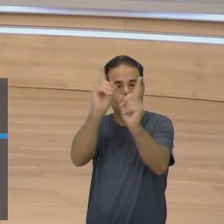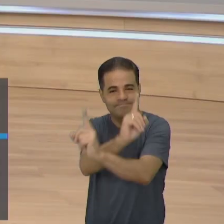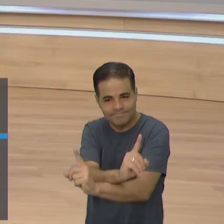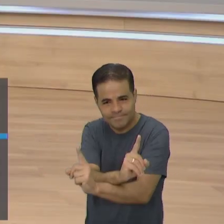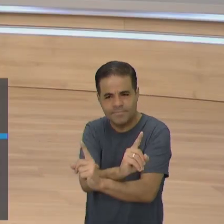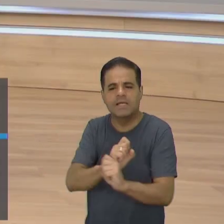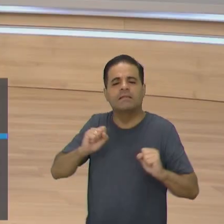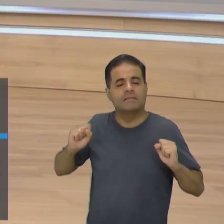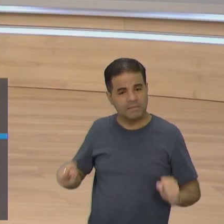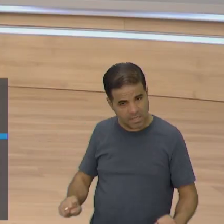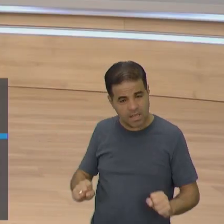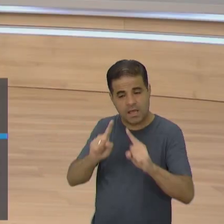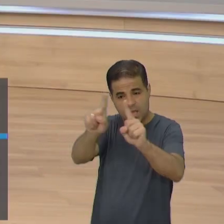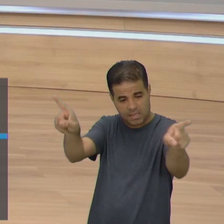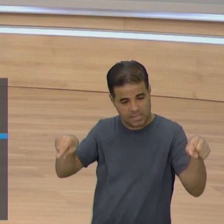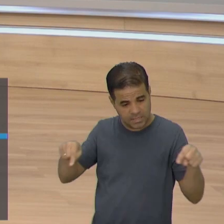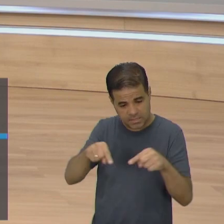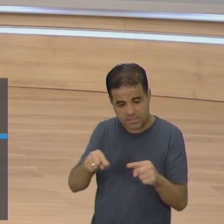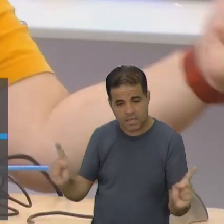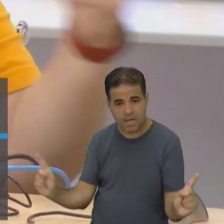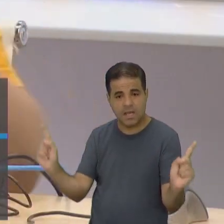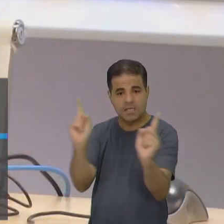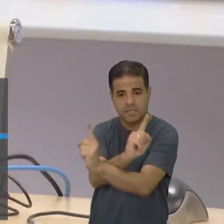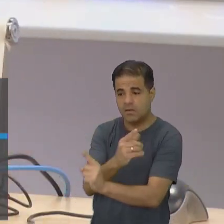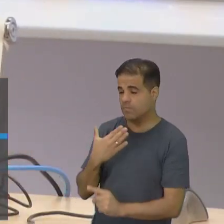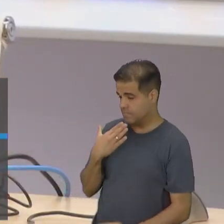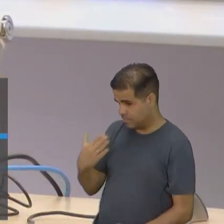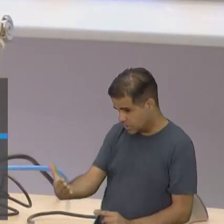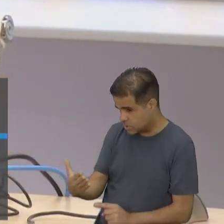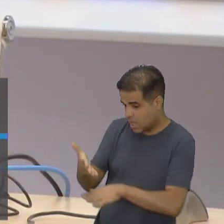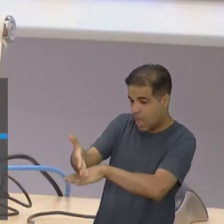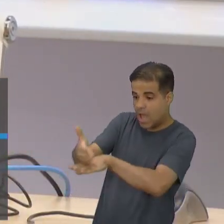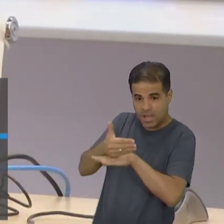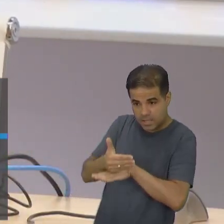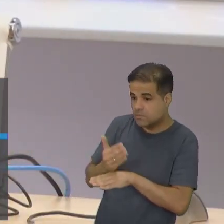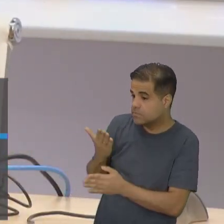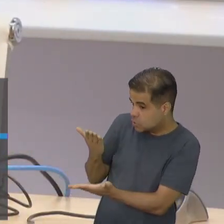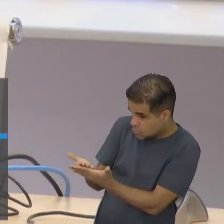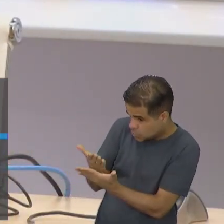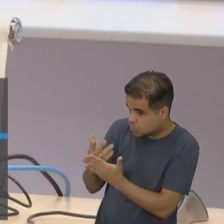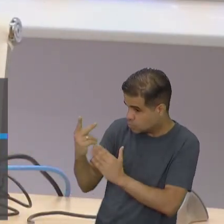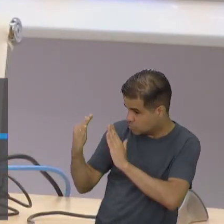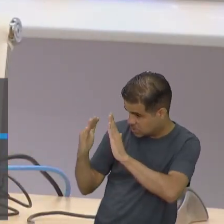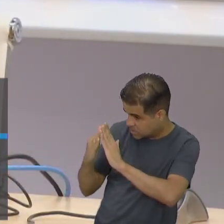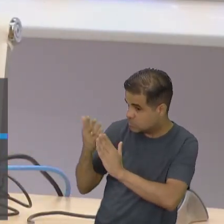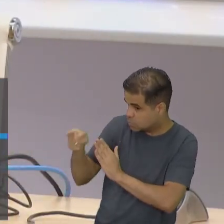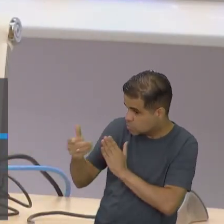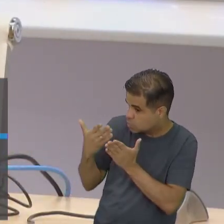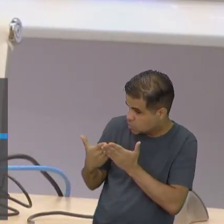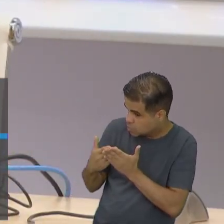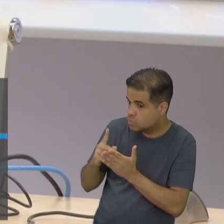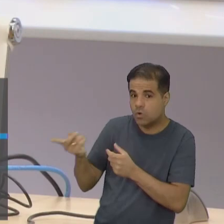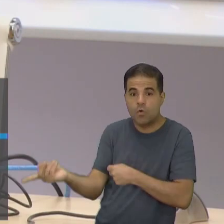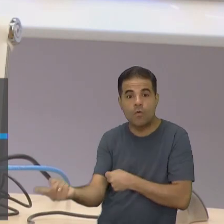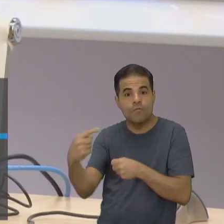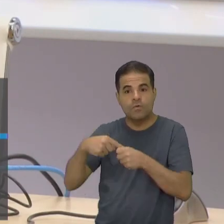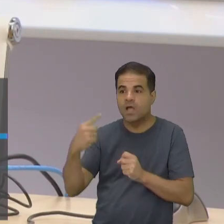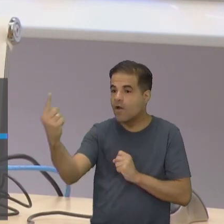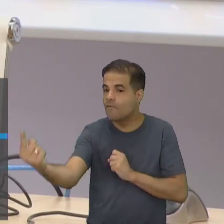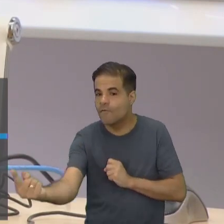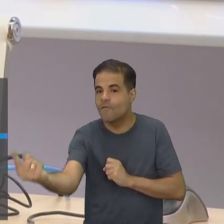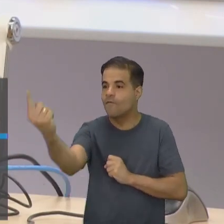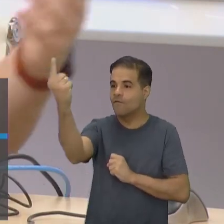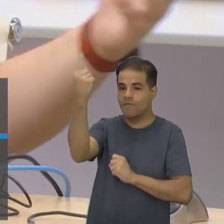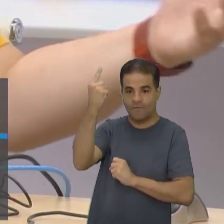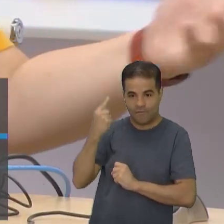Né? Então, eu vou pedir para que os meus estudantes previamente estudem lá em casa e na hora que eles voltarem eu faço essa discussão